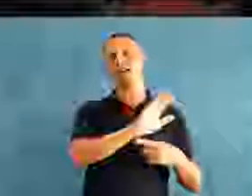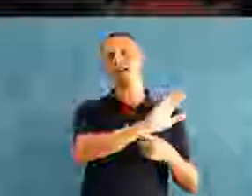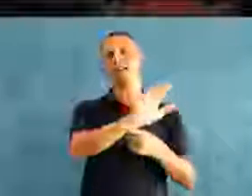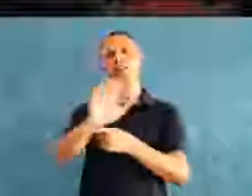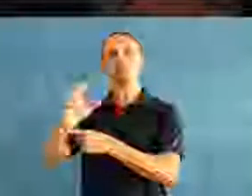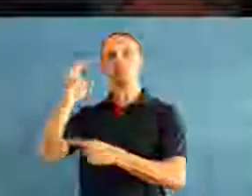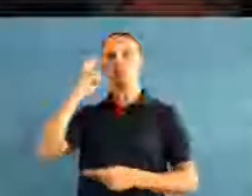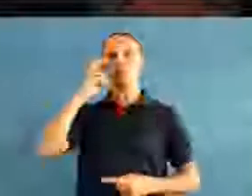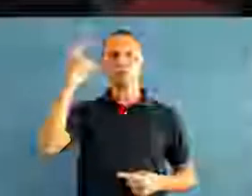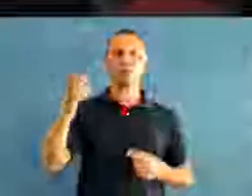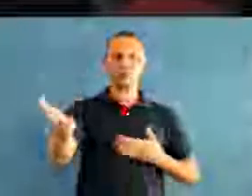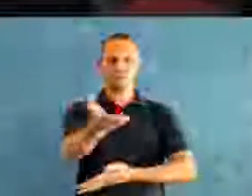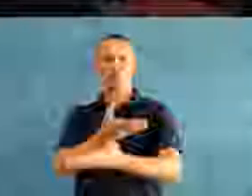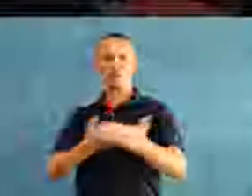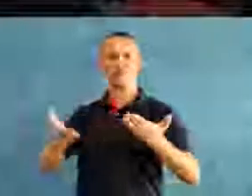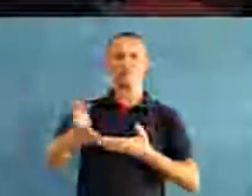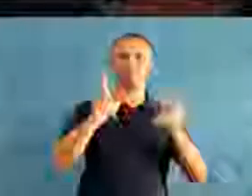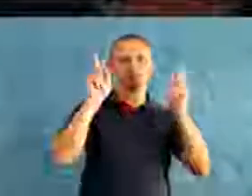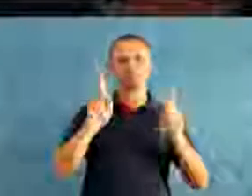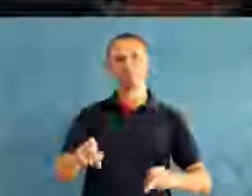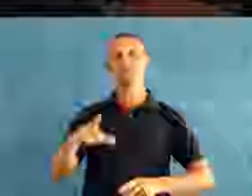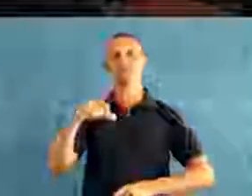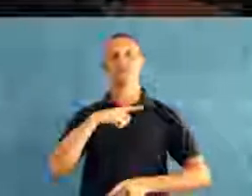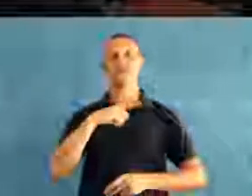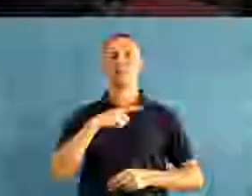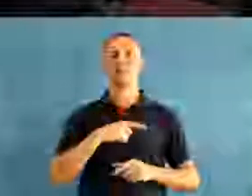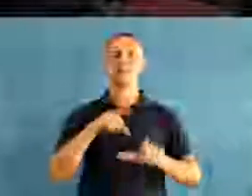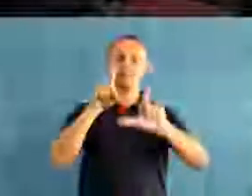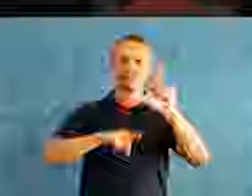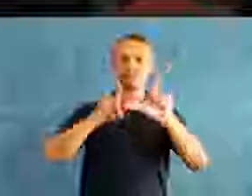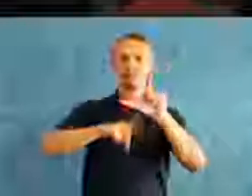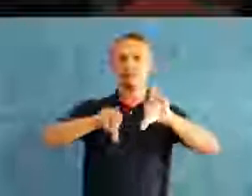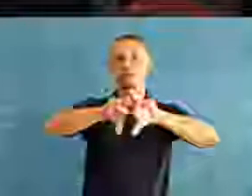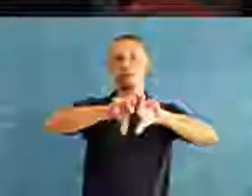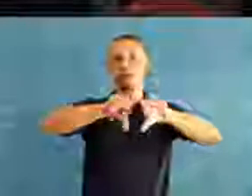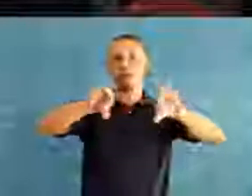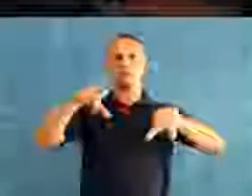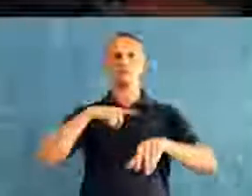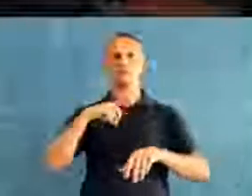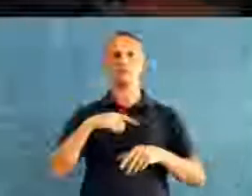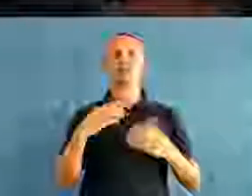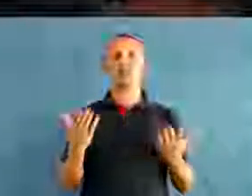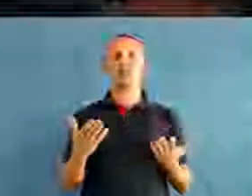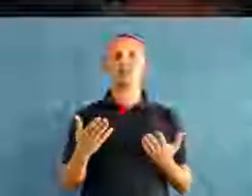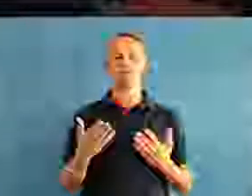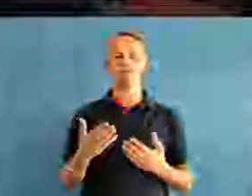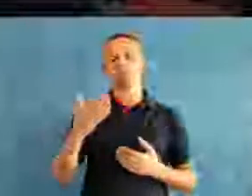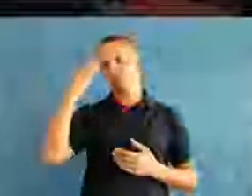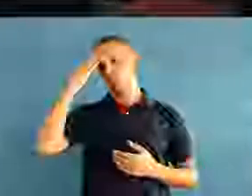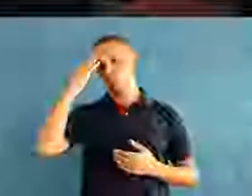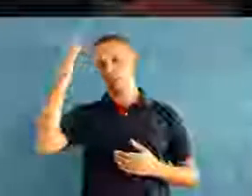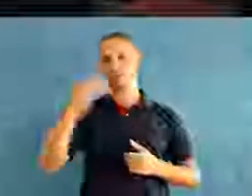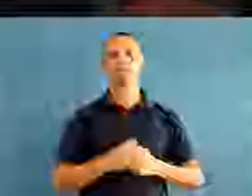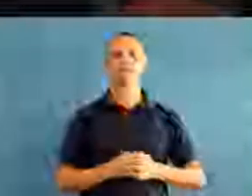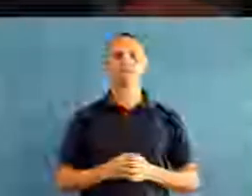da convivência fraterna em torno das letras. Né? Marinês, muito obrigado, né, por fazer o que faz. Muito bem,